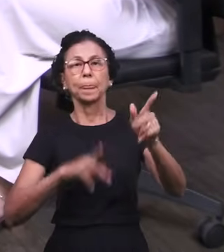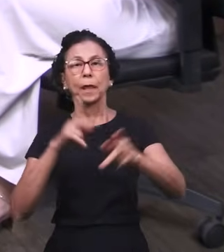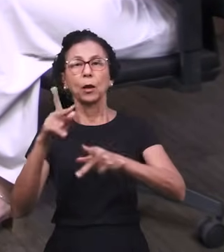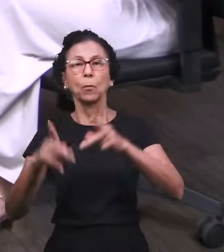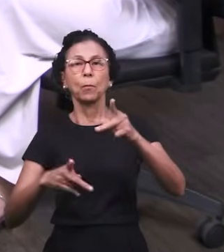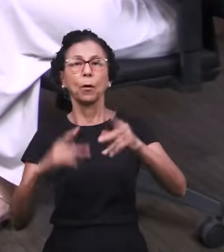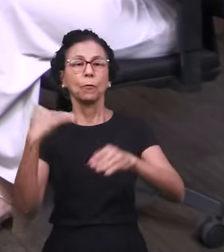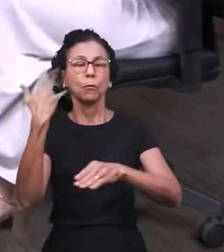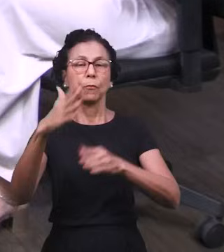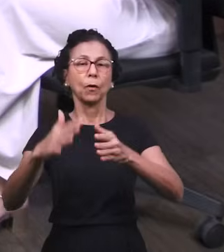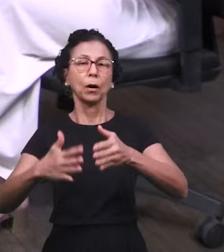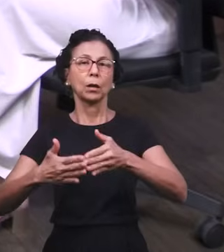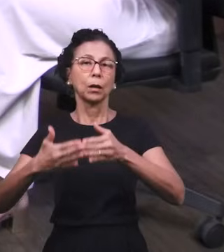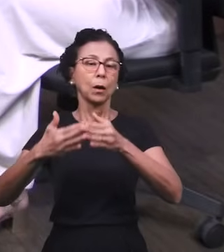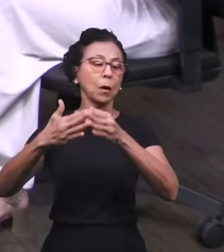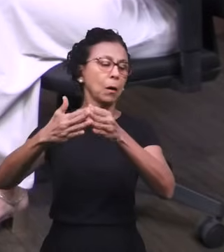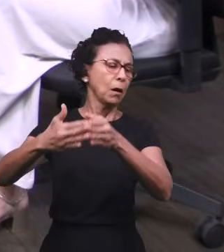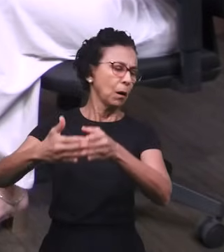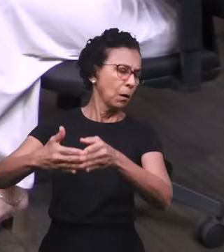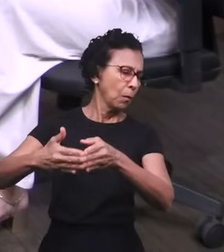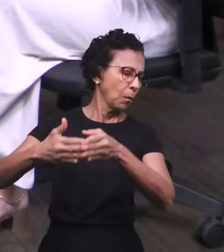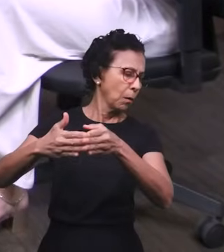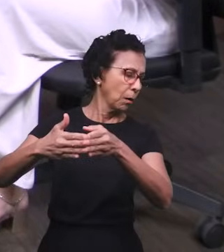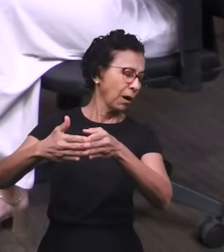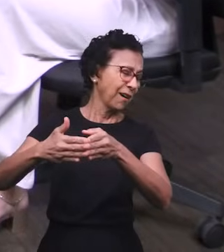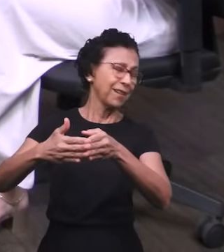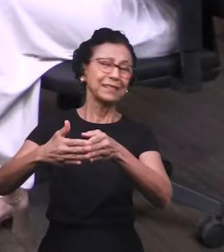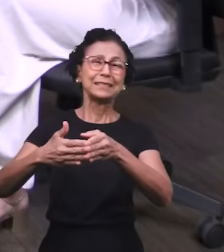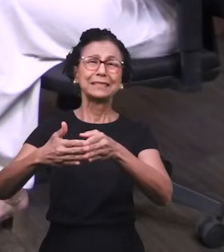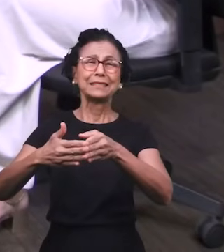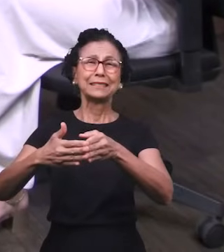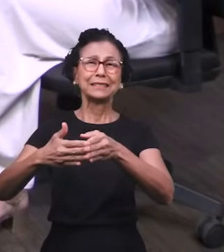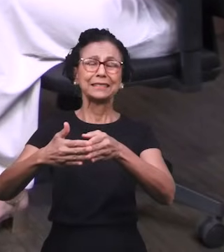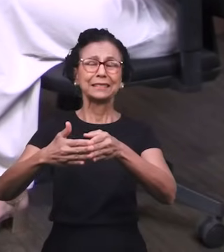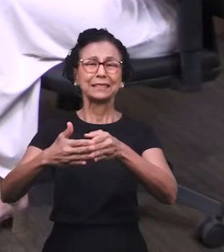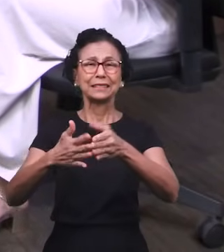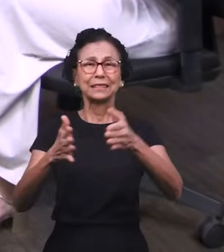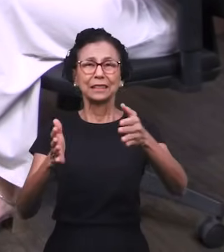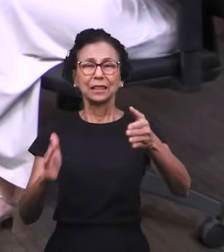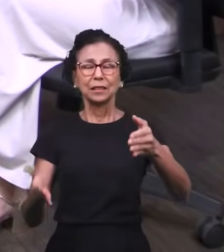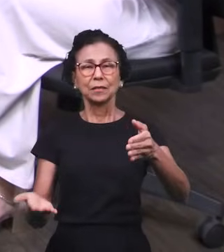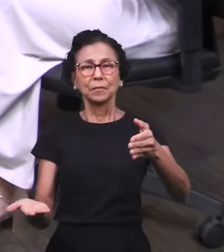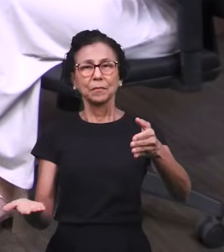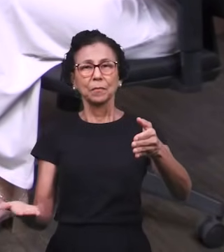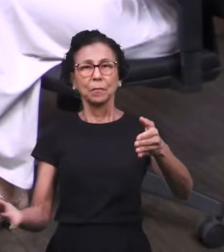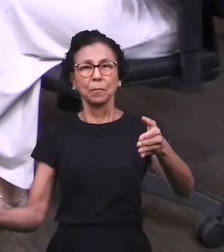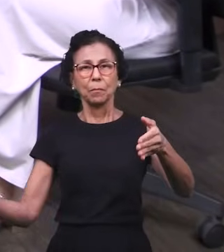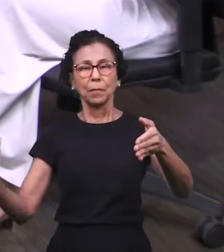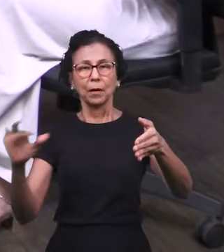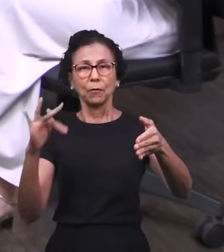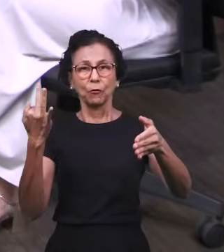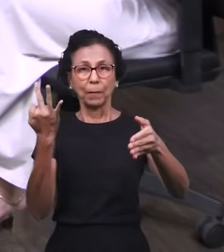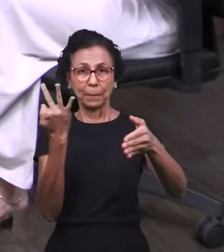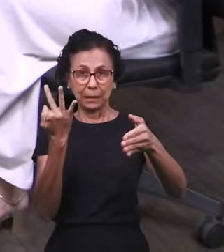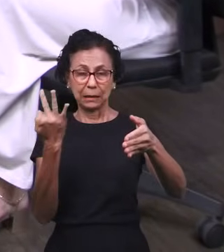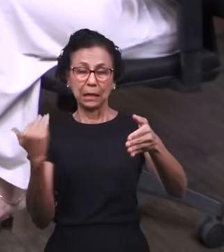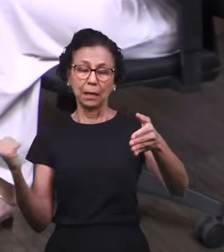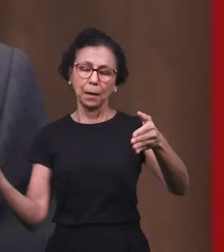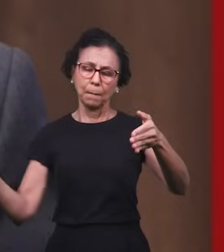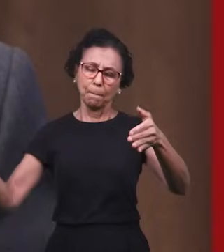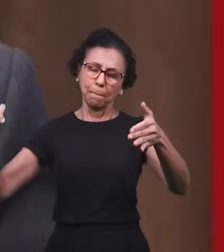e vem o dilúvio, que era o juízo que Deus tinha anunciado. E o arrebatamento será da mesma forma. Da mesma forma